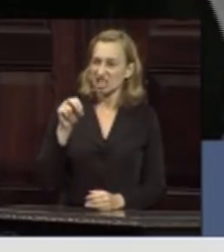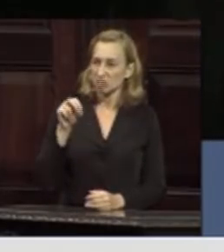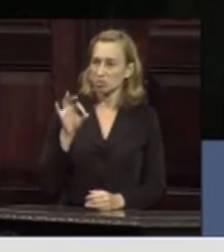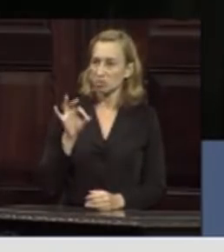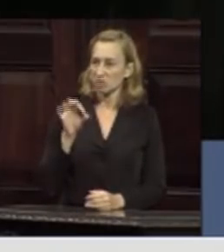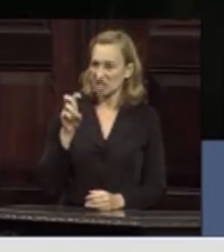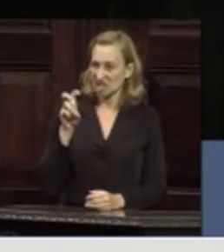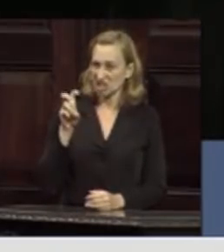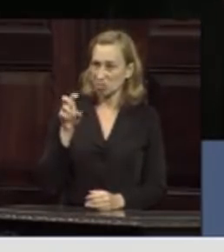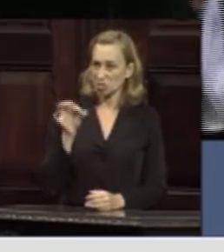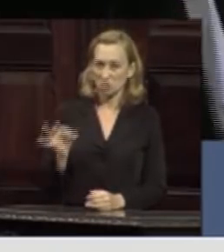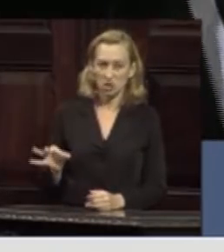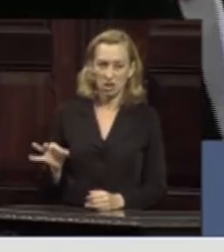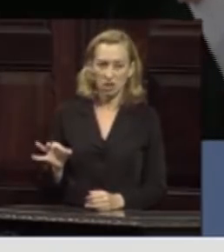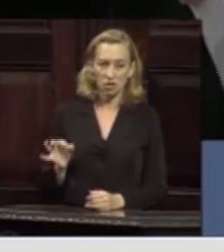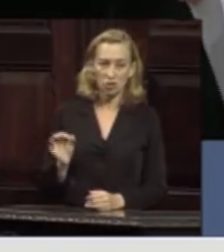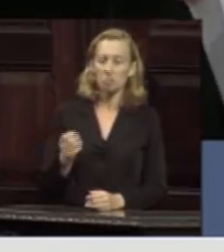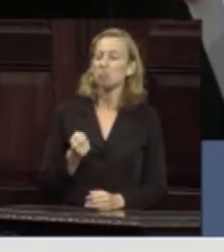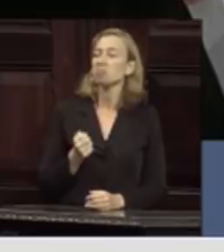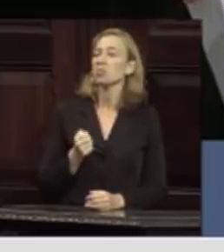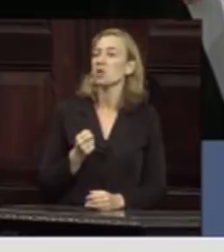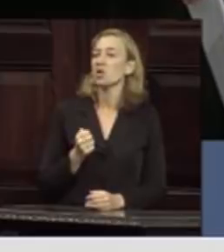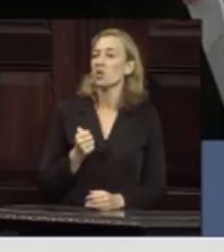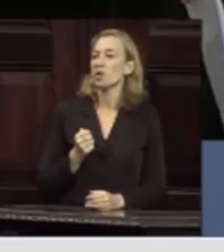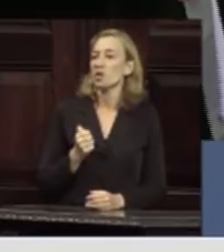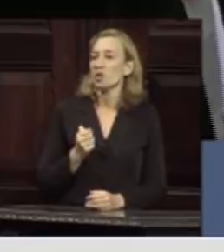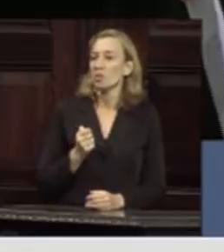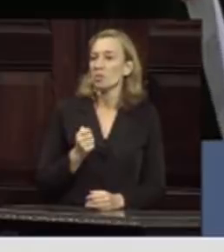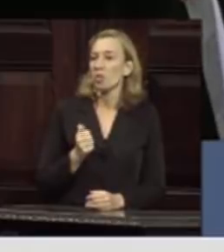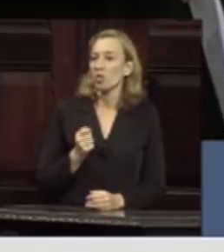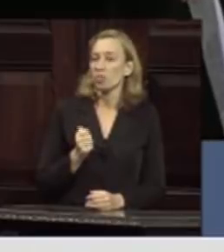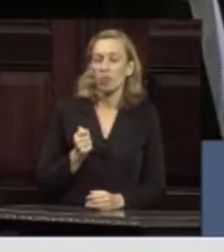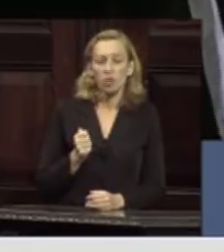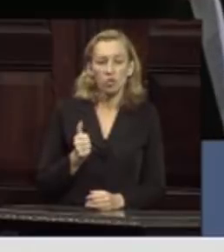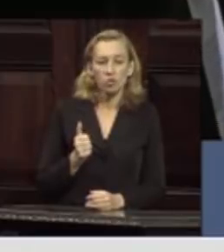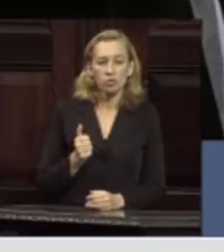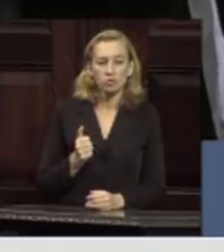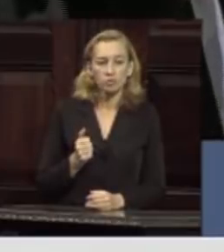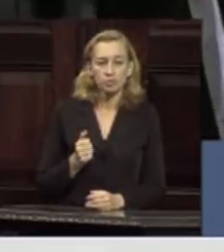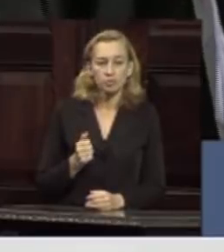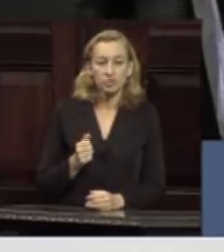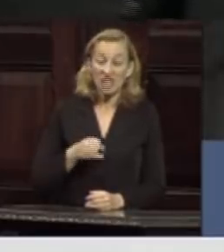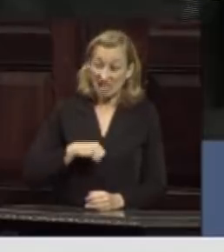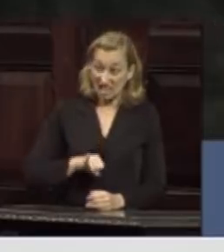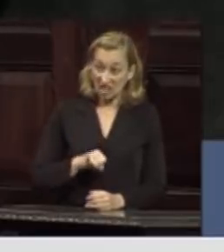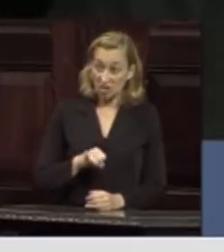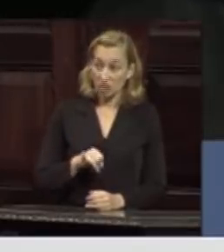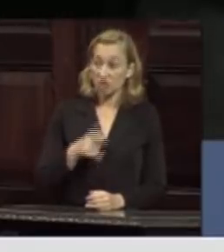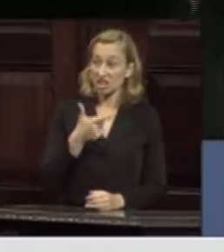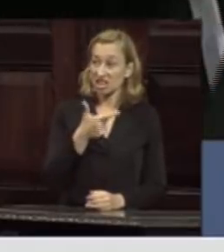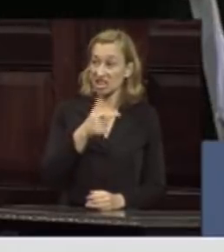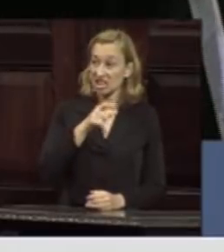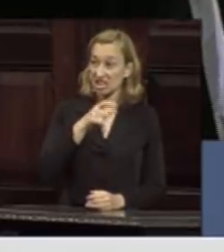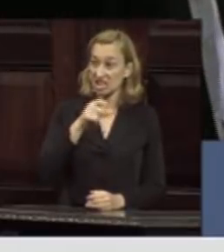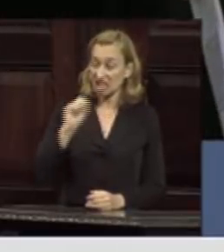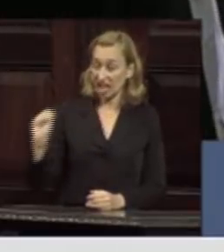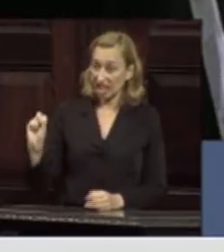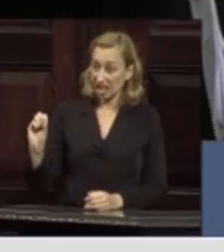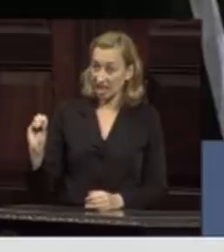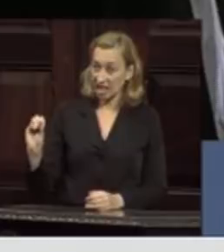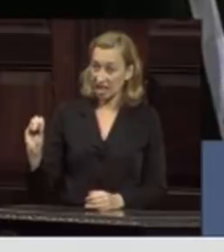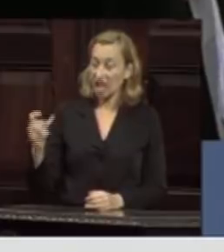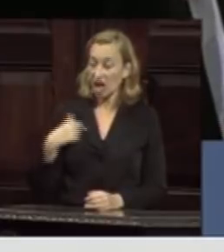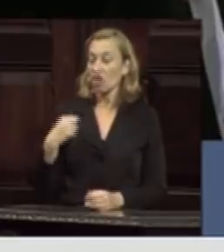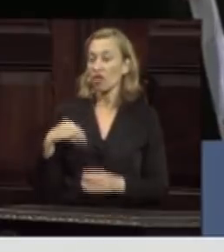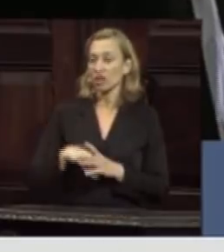eu queria dizer que estou votando o contrário também, porque a meta é de 100%. Se fosse 100% eu estaria votando. E outra questão, senhor presidente, que a gente